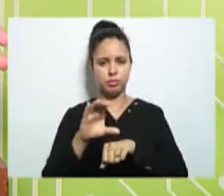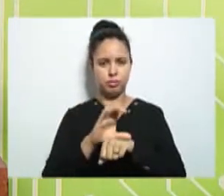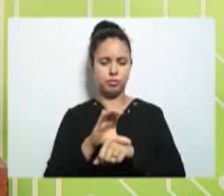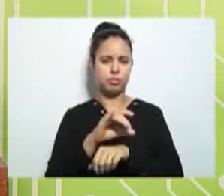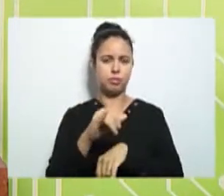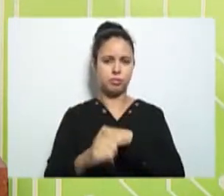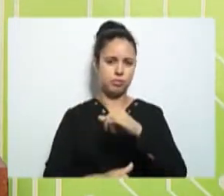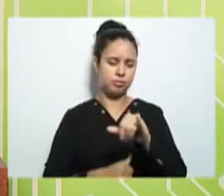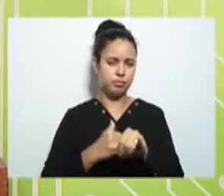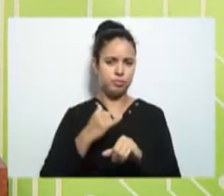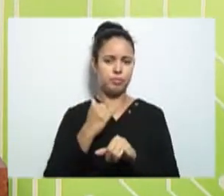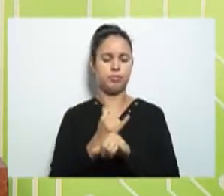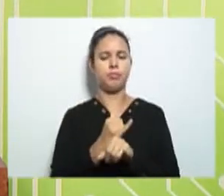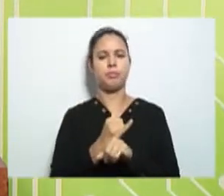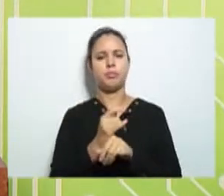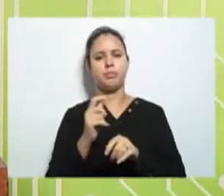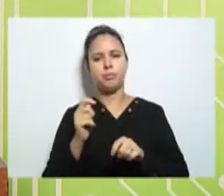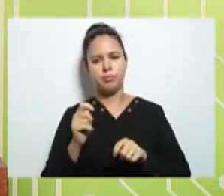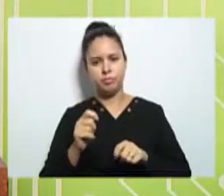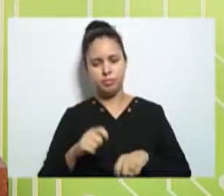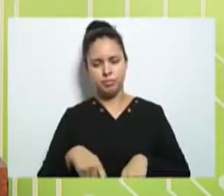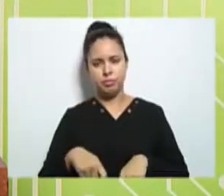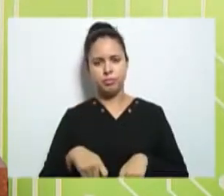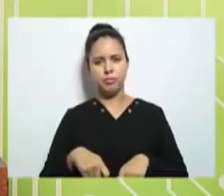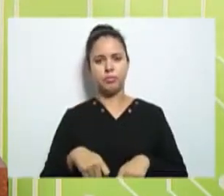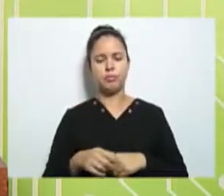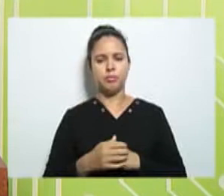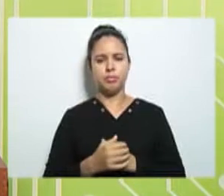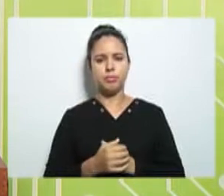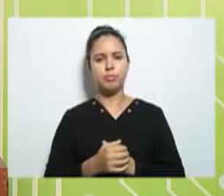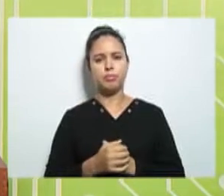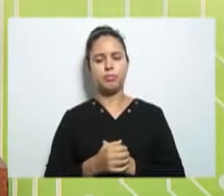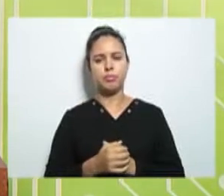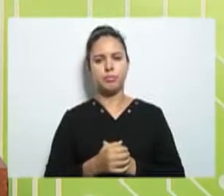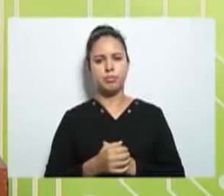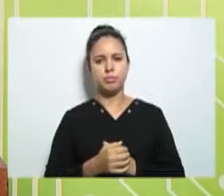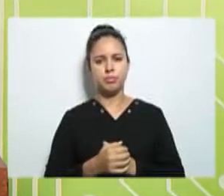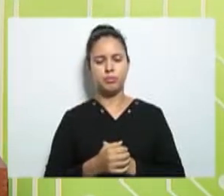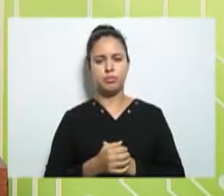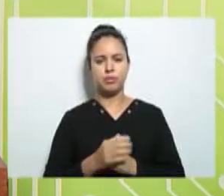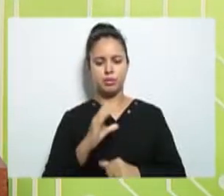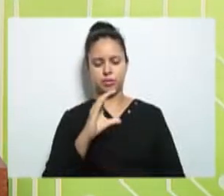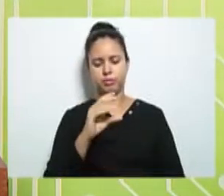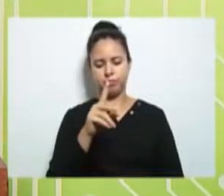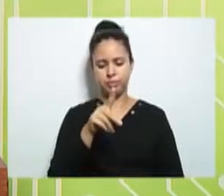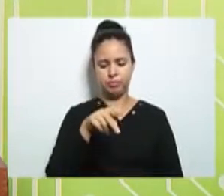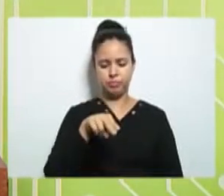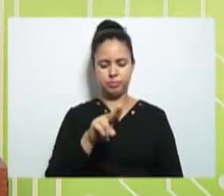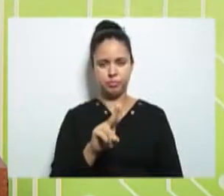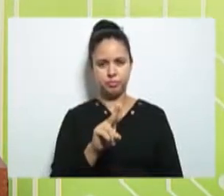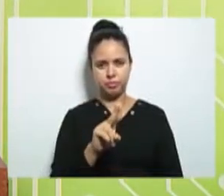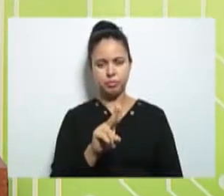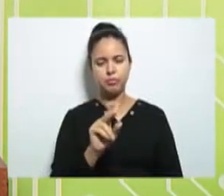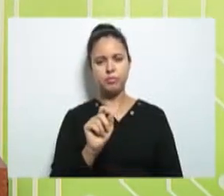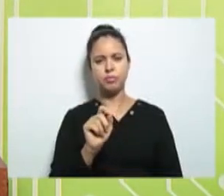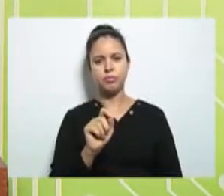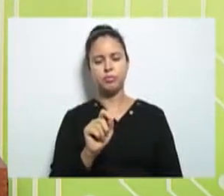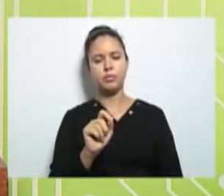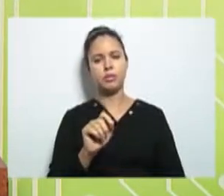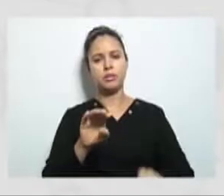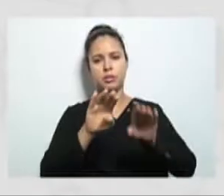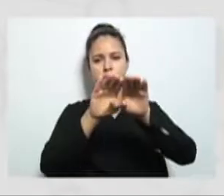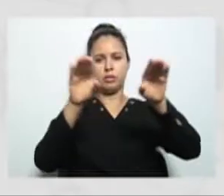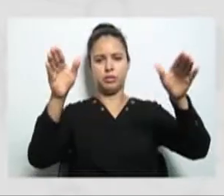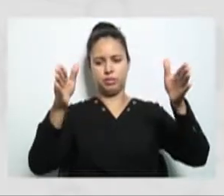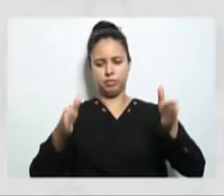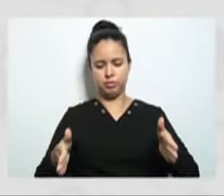há o processamento daqueles dados, é dentro dentro da CPU do computador, tá? Essa caixinha preta aí,